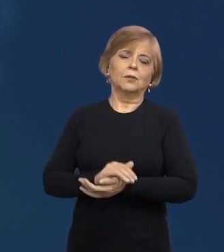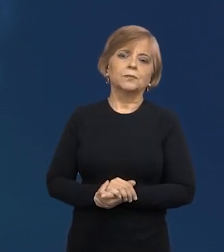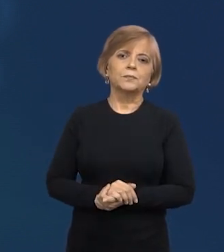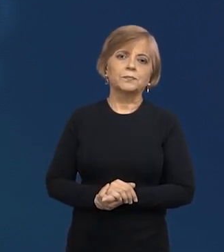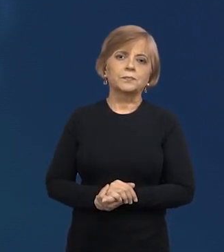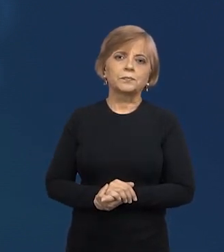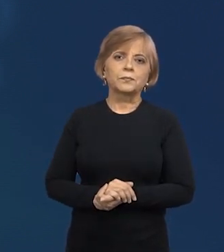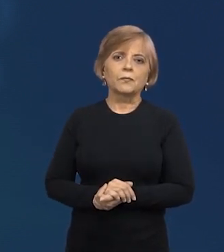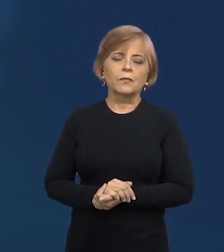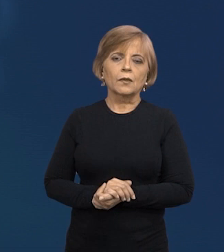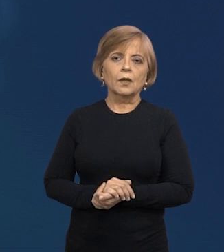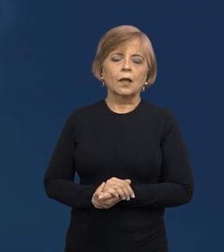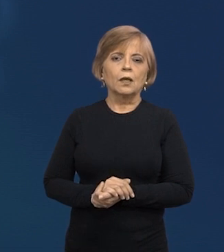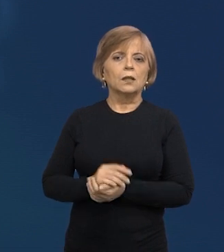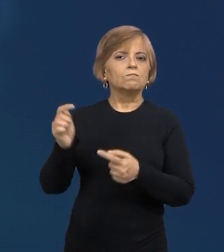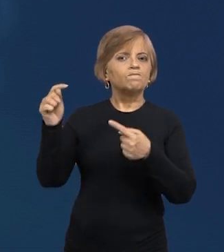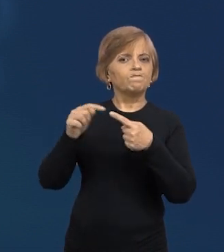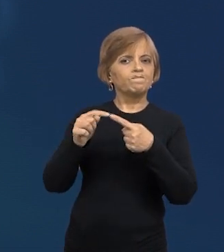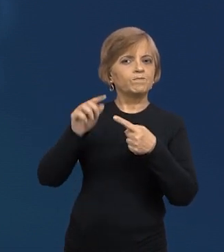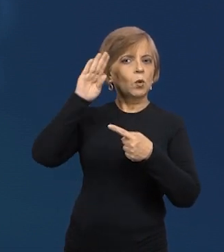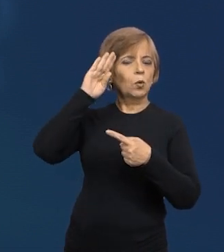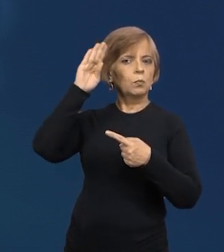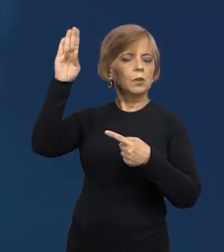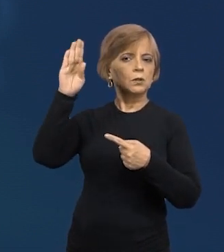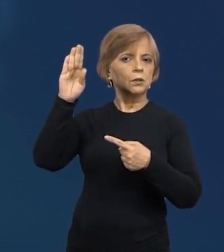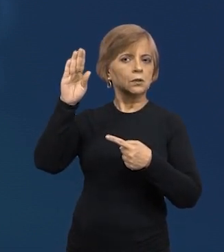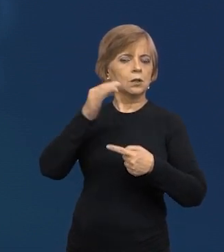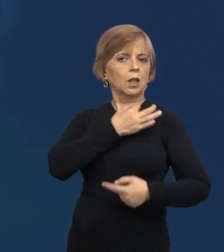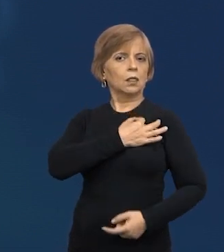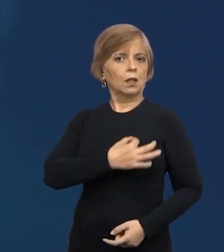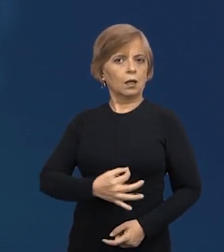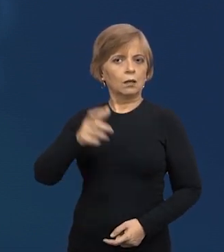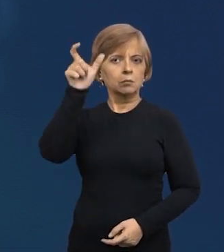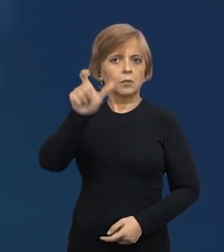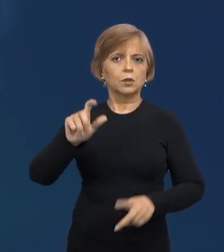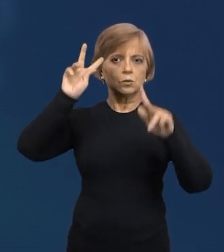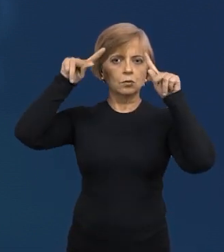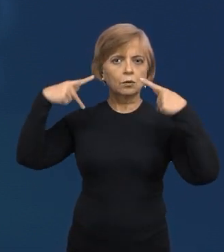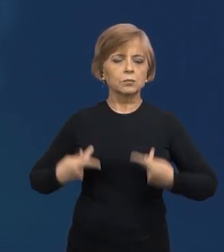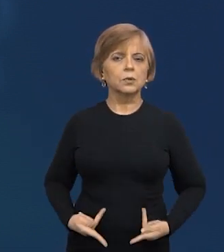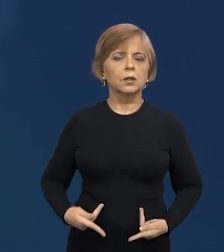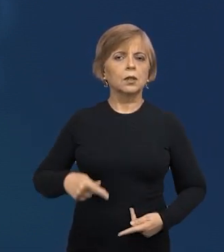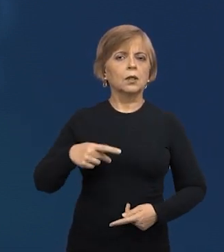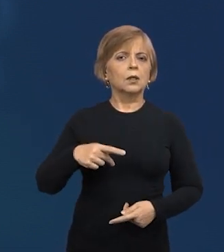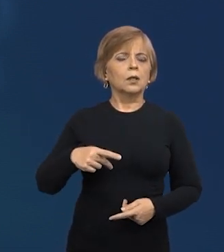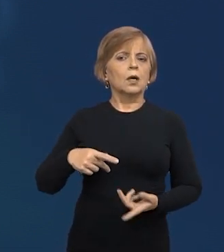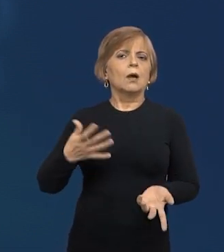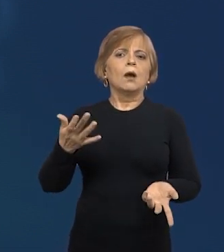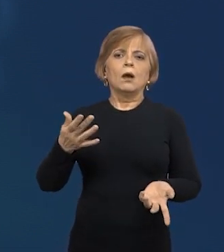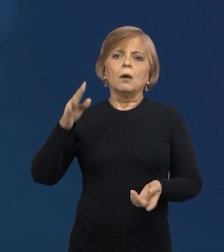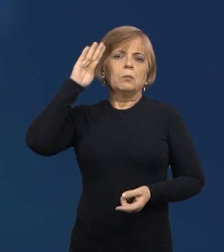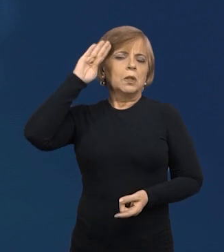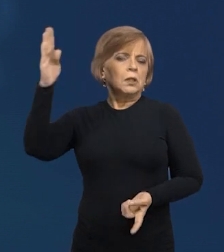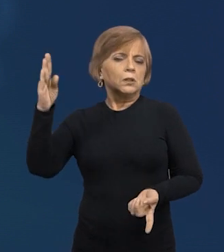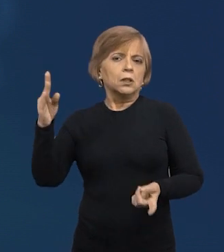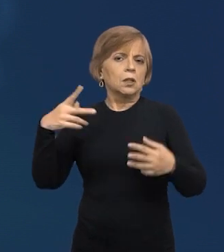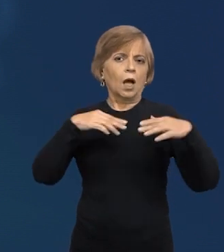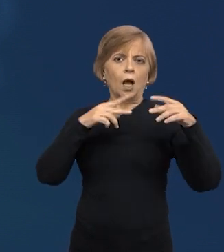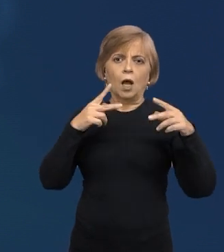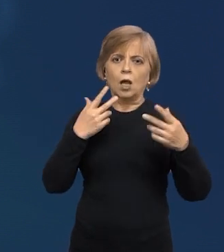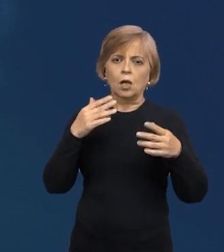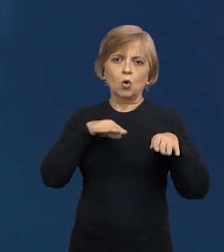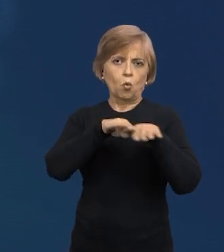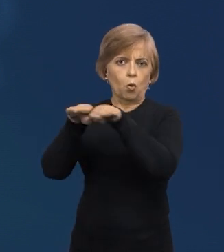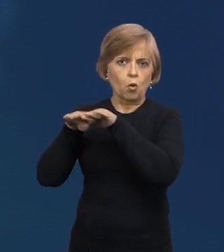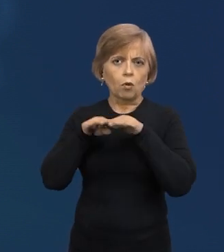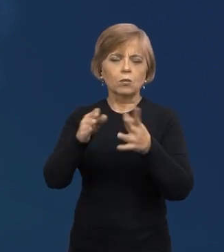tais como o princípio da dignidade da pessoa humana, o princípio da liberdade, o princípio da igualdade entre as